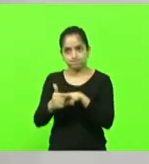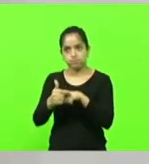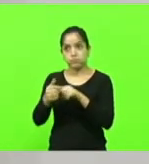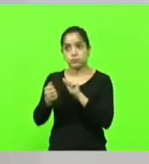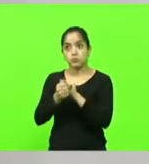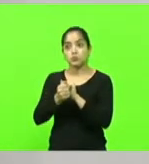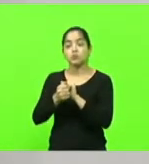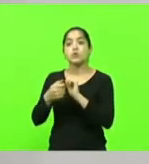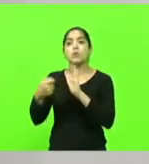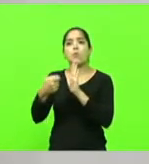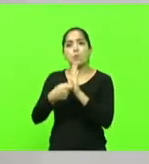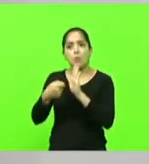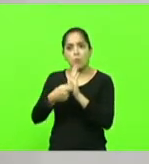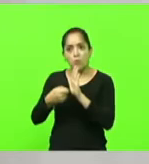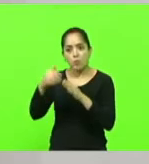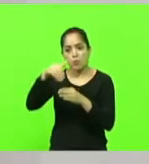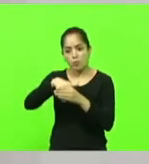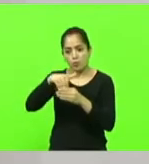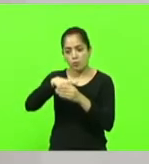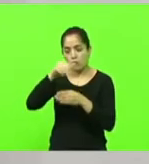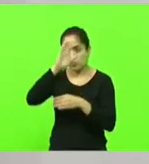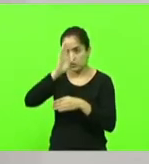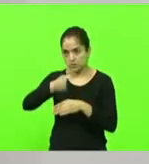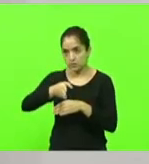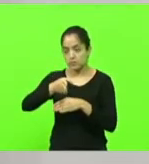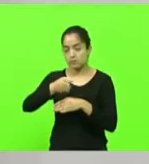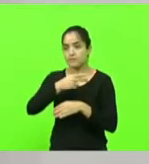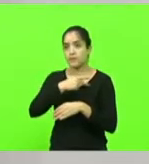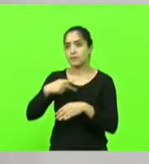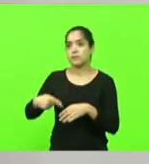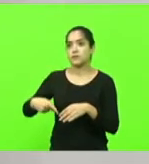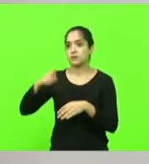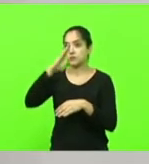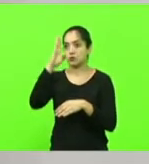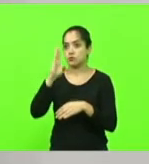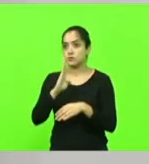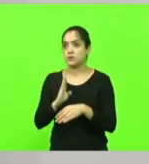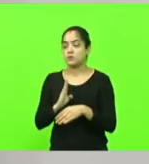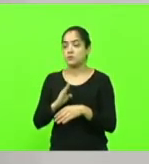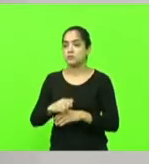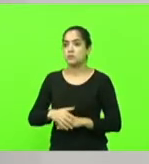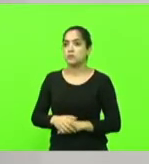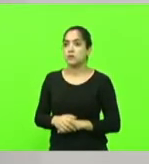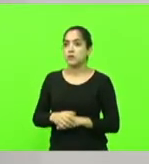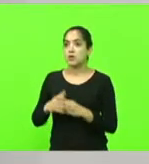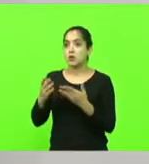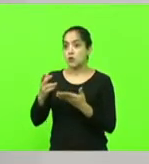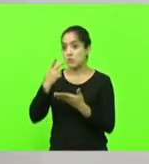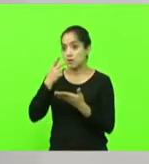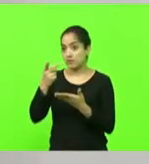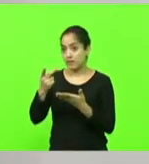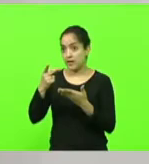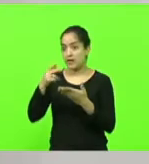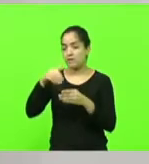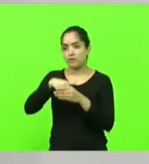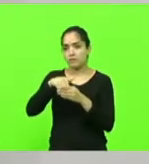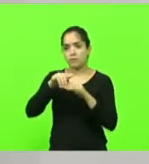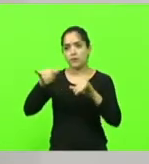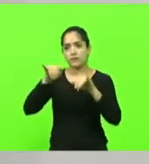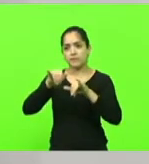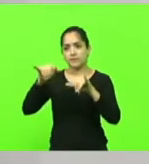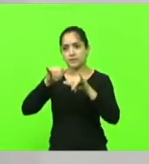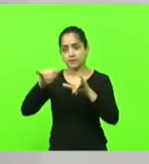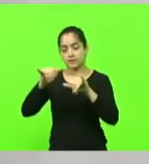luta por eleições diretas para presidente do Brasil. Como ele dizia em suas campanhas no horário de